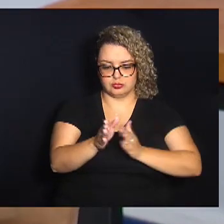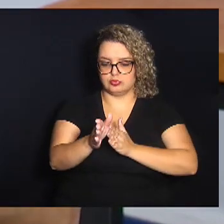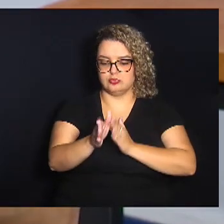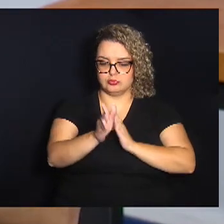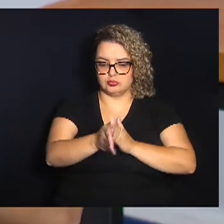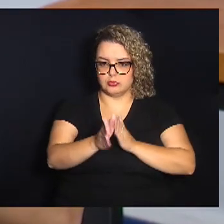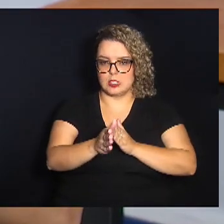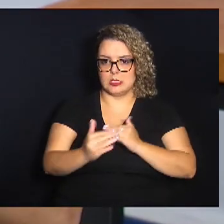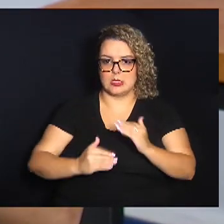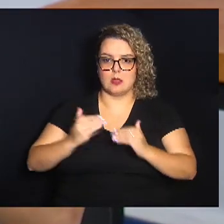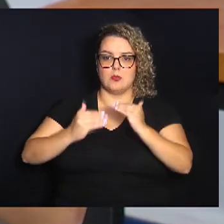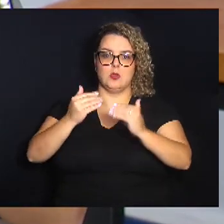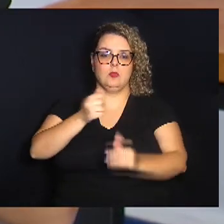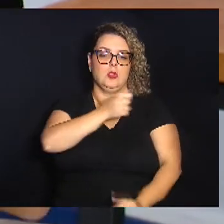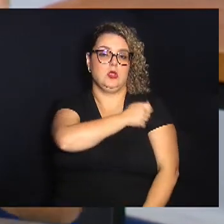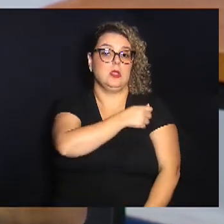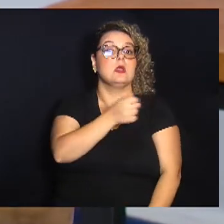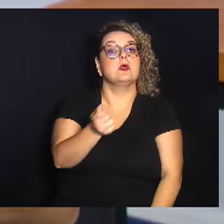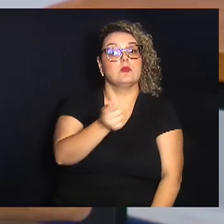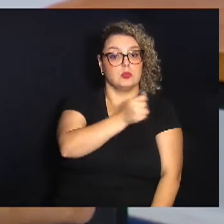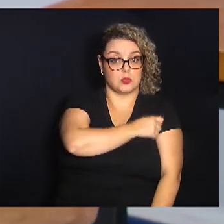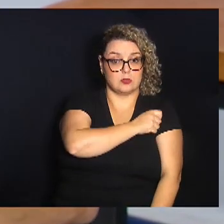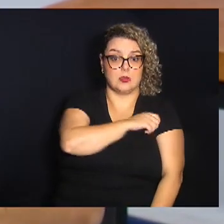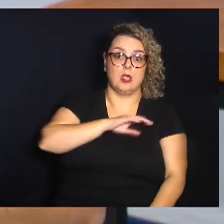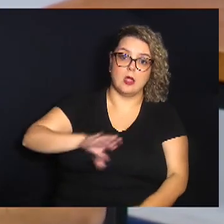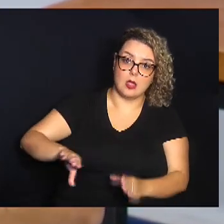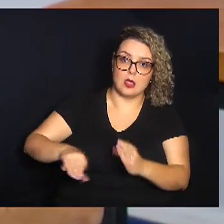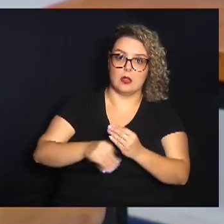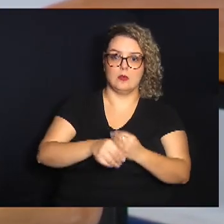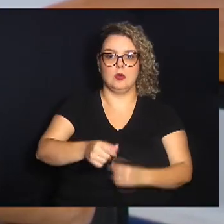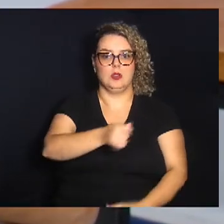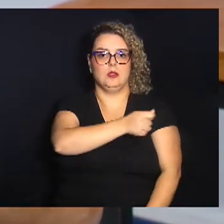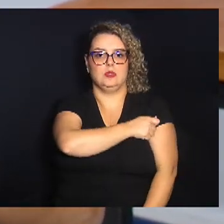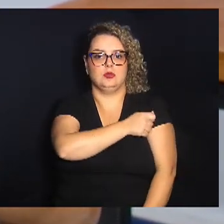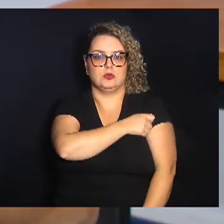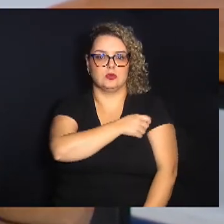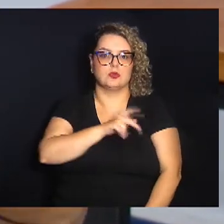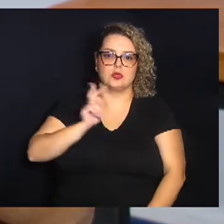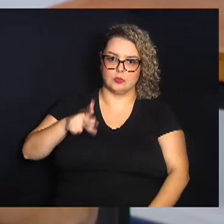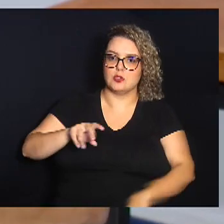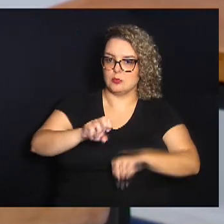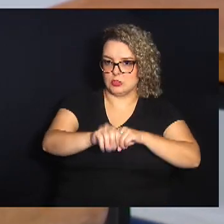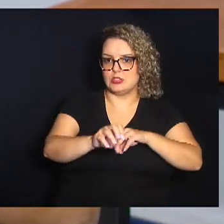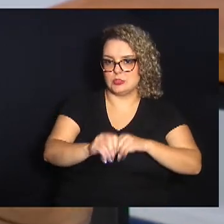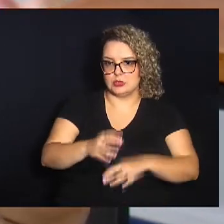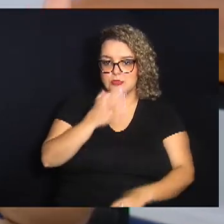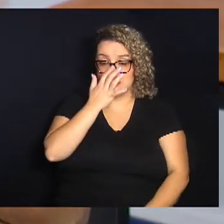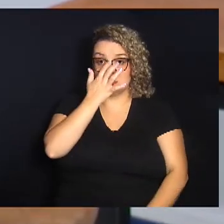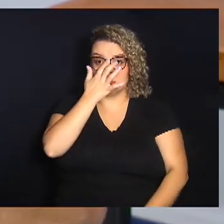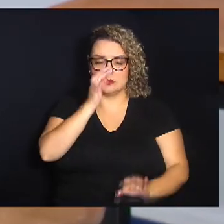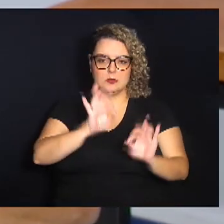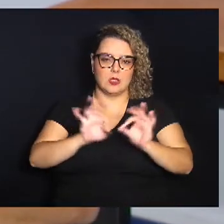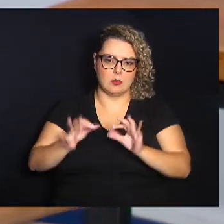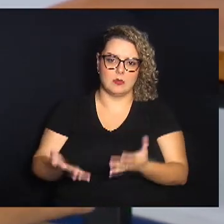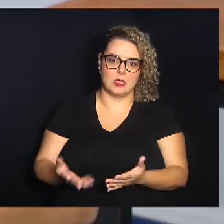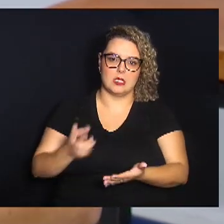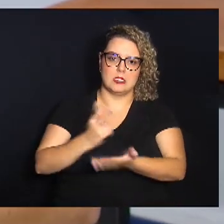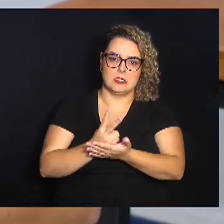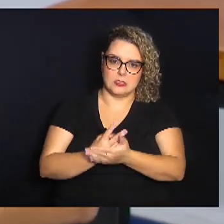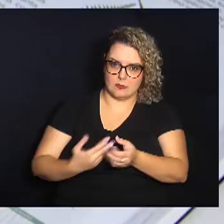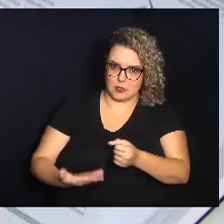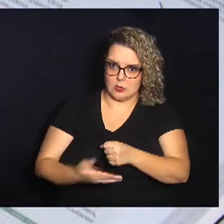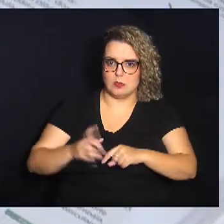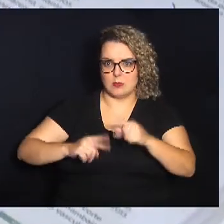produção da aula. E para os alunos, ele complementa a aula, né, que o professor deu, que o professor preparou, sempre com base no